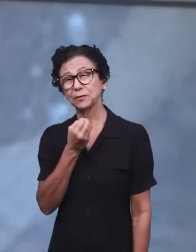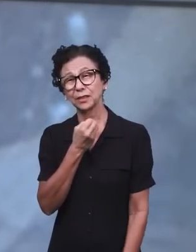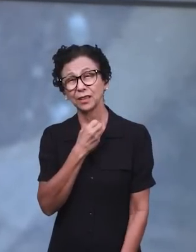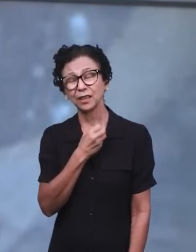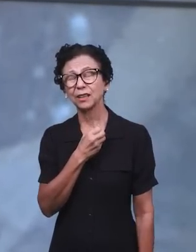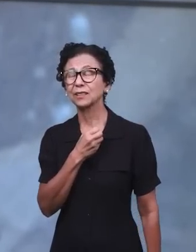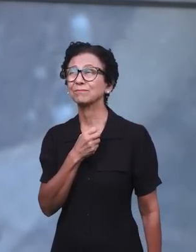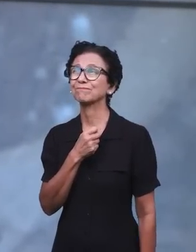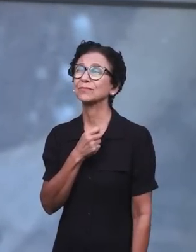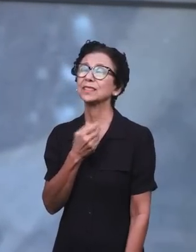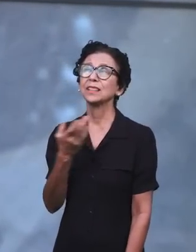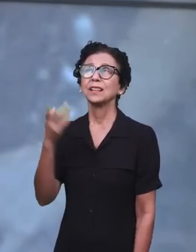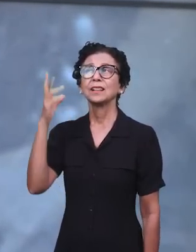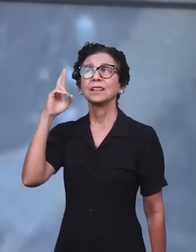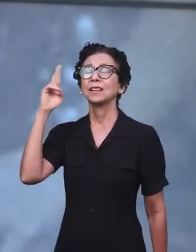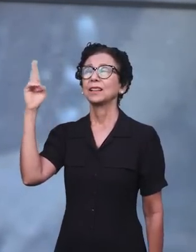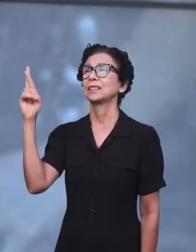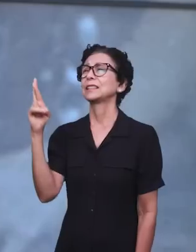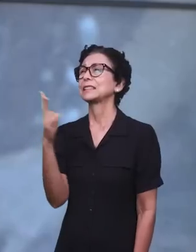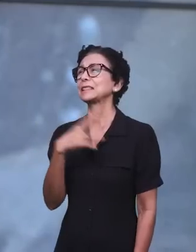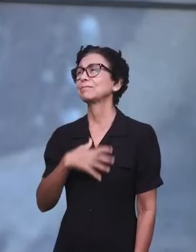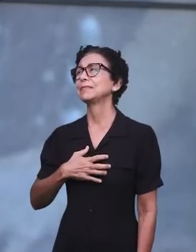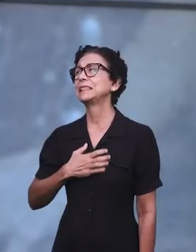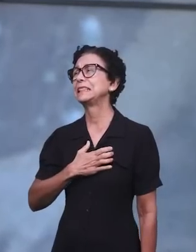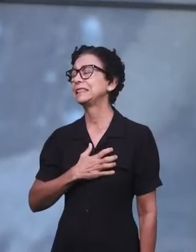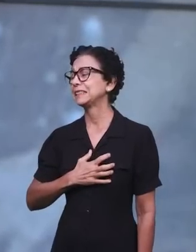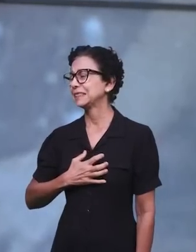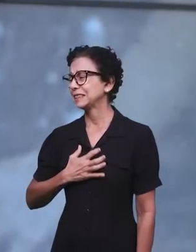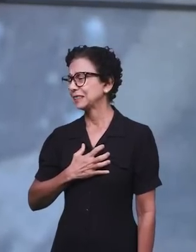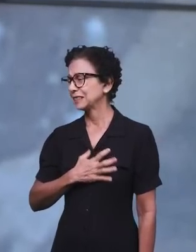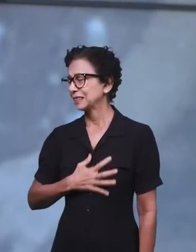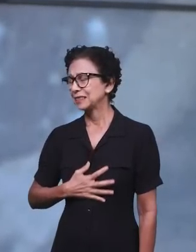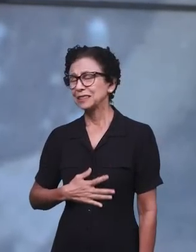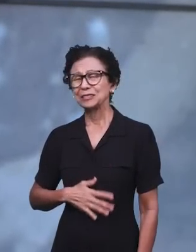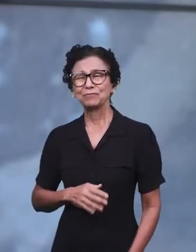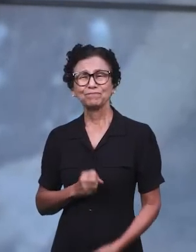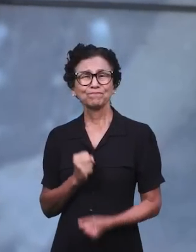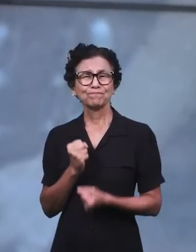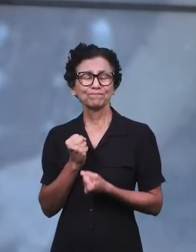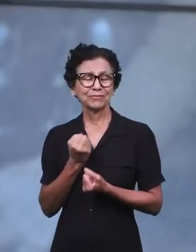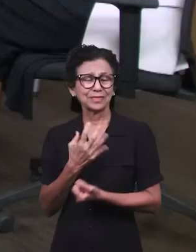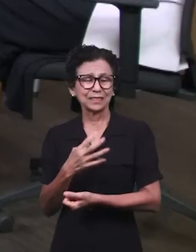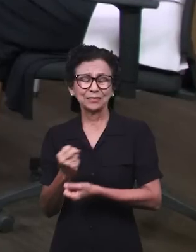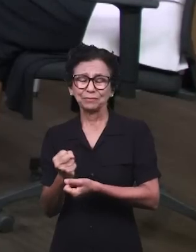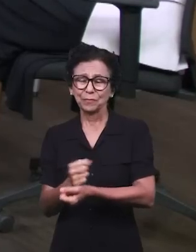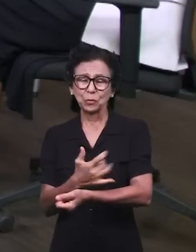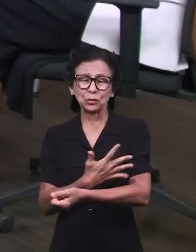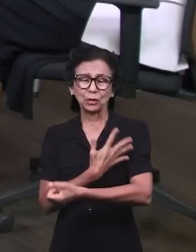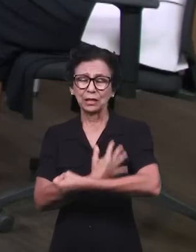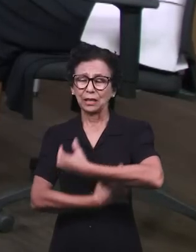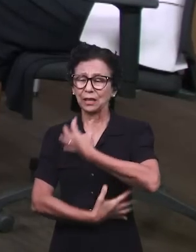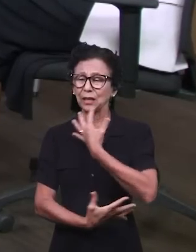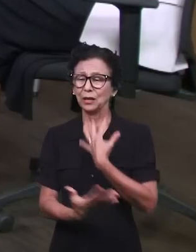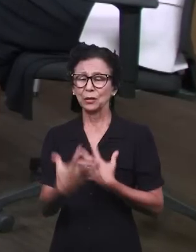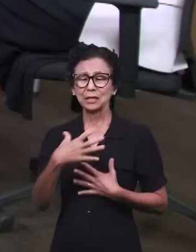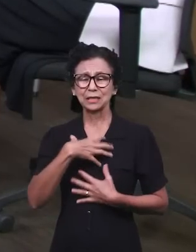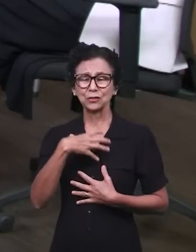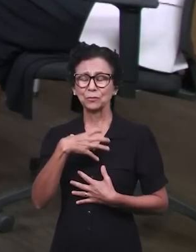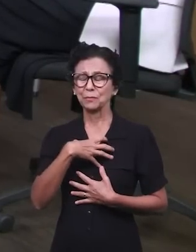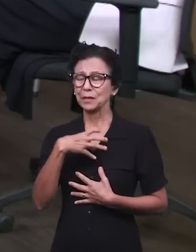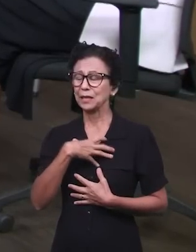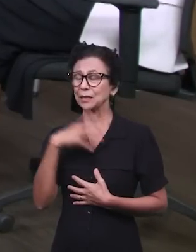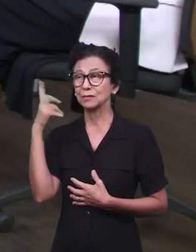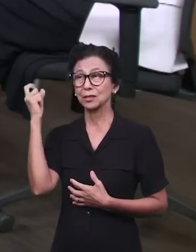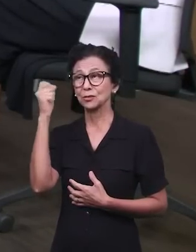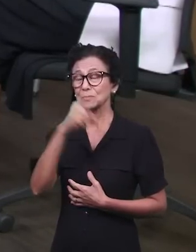a situação está tá mexendo comigo, está mexendo no meu emocional, e isso está refletindo no meu espiritual. Não corra do